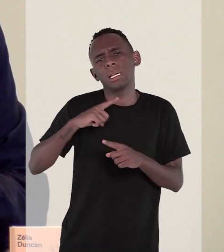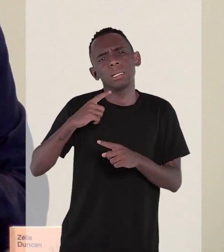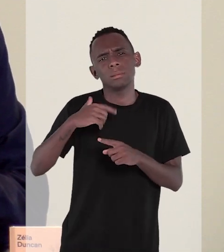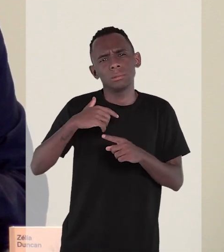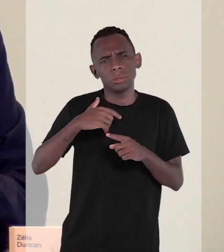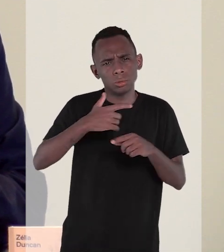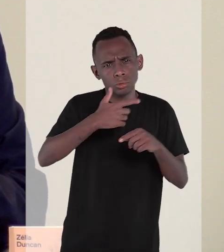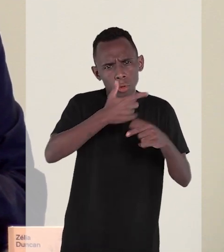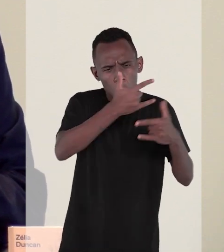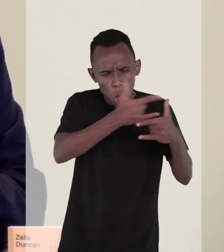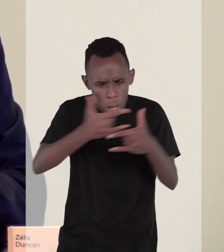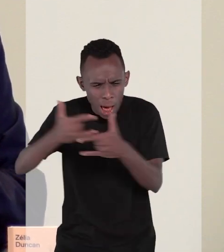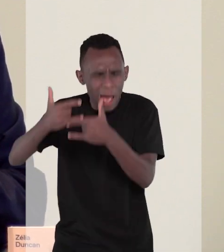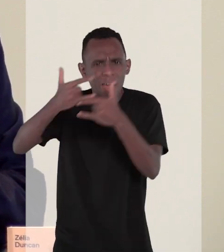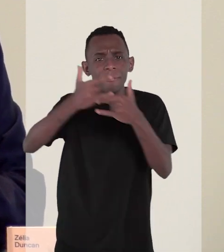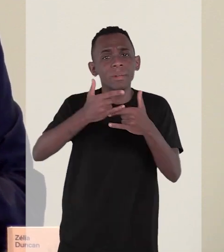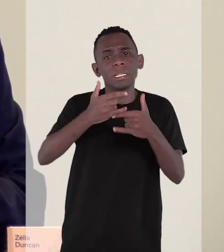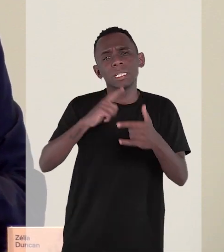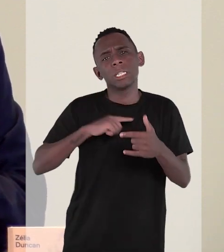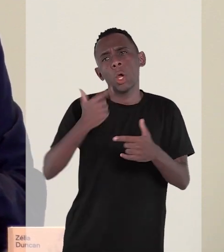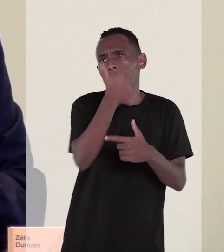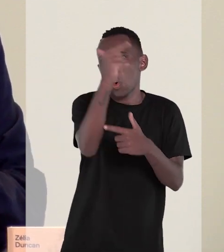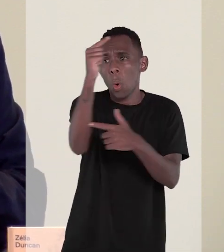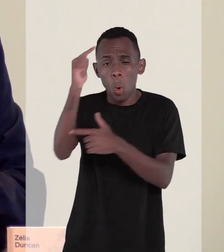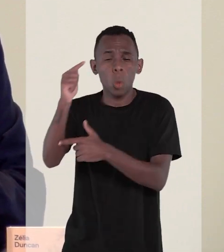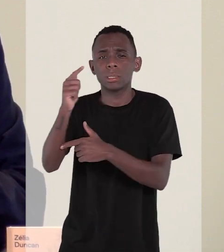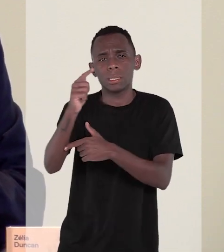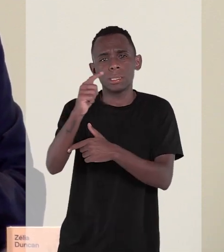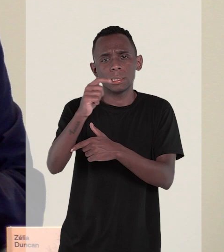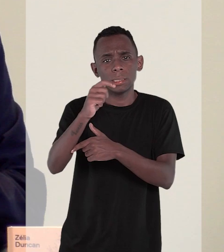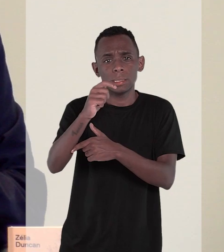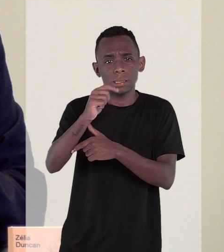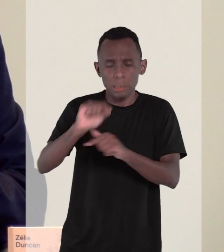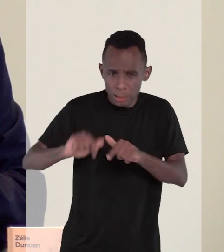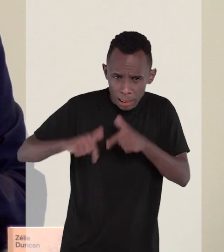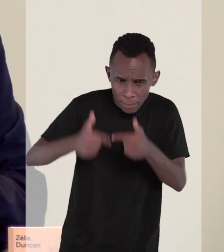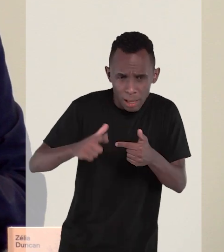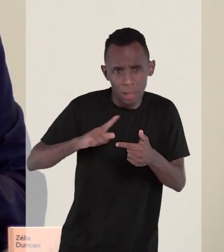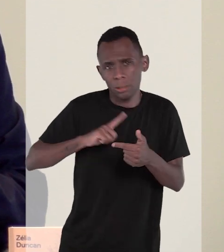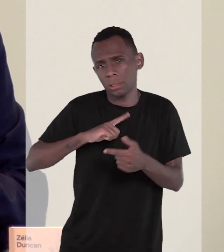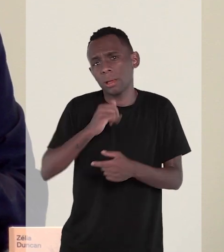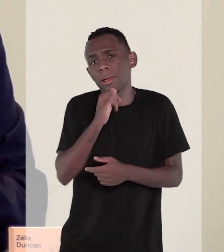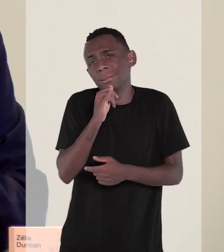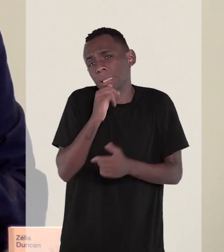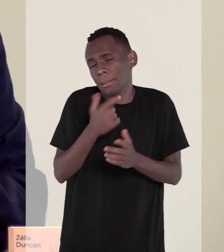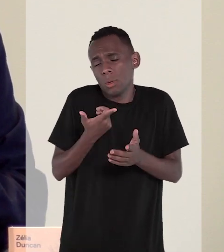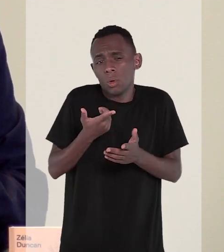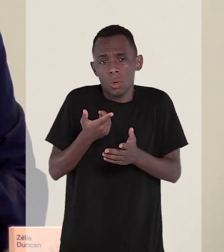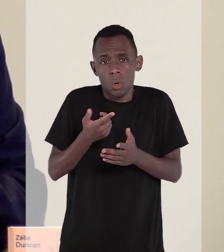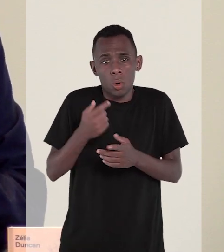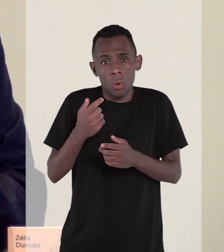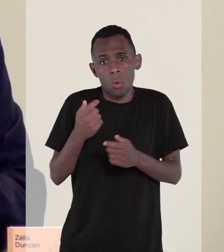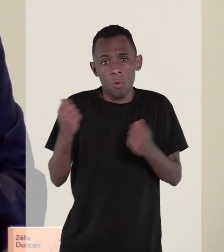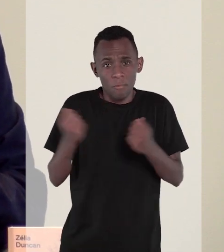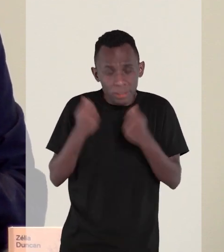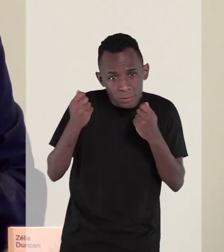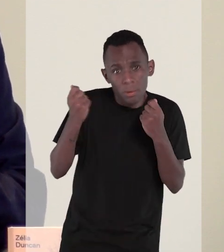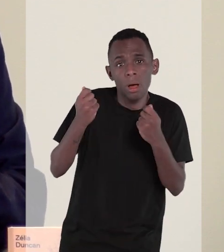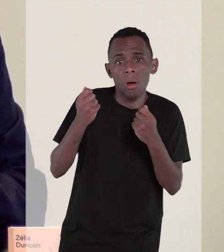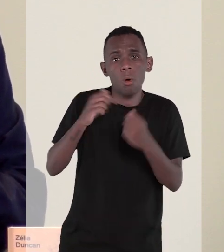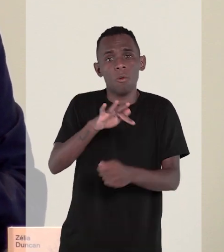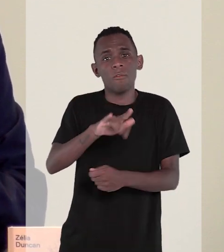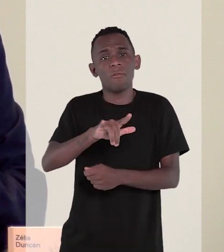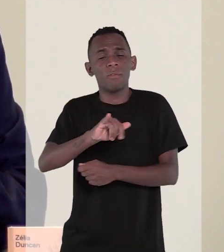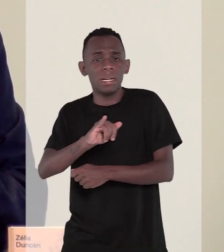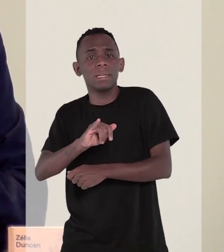Além desse acervo também, tem as nossas outras atividades, que é o FLI Araxá, que já há 10 anos a gente realiza em